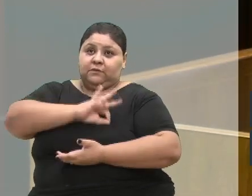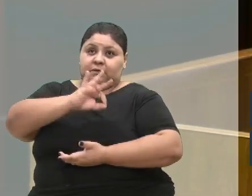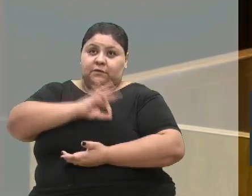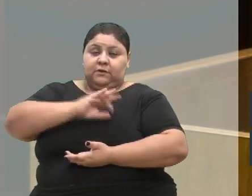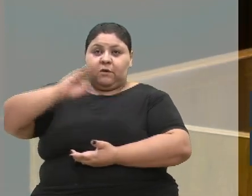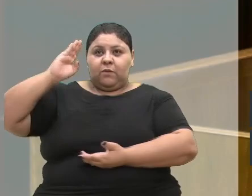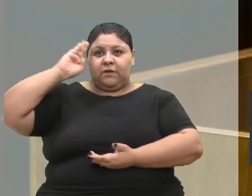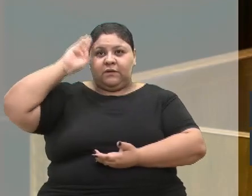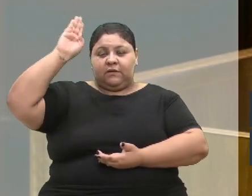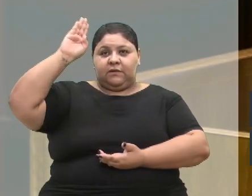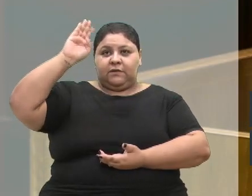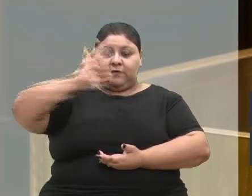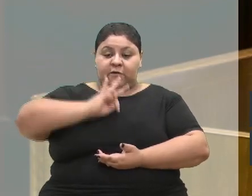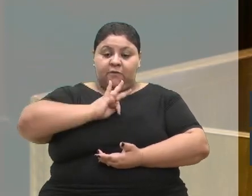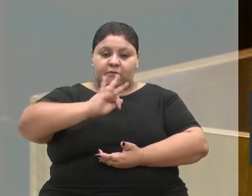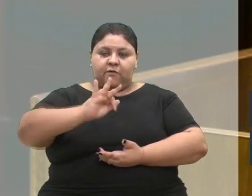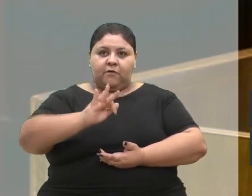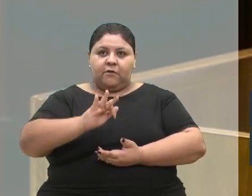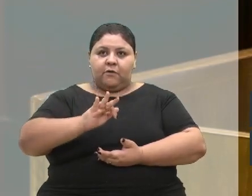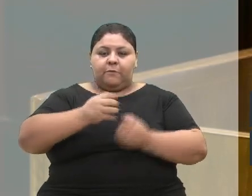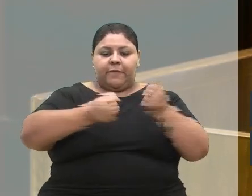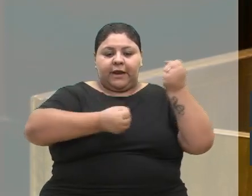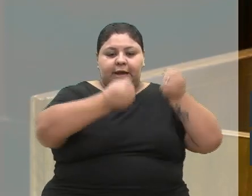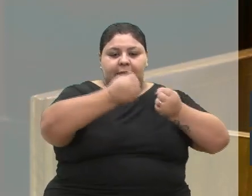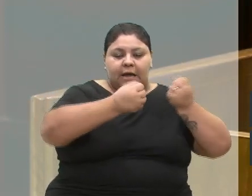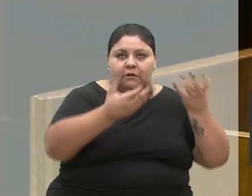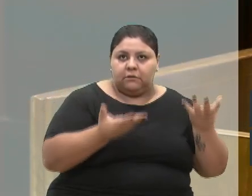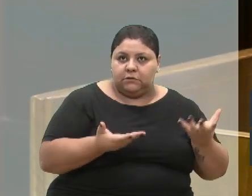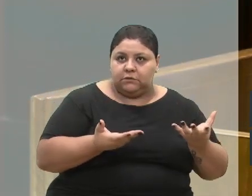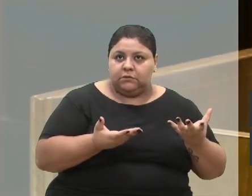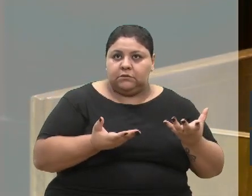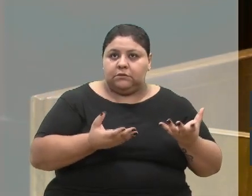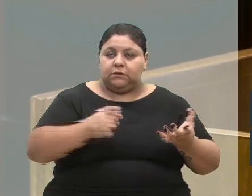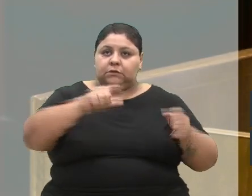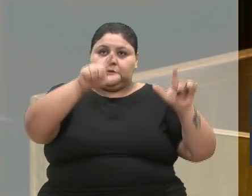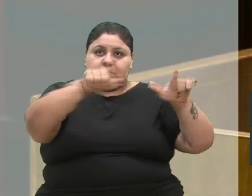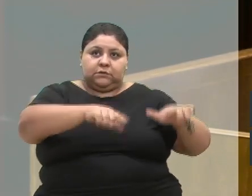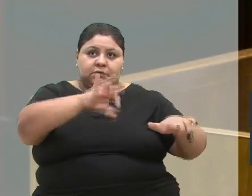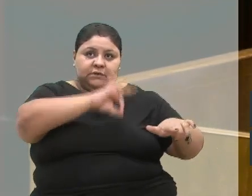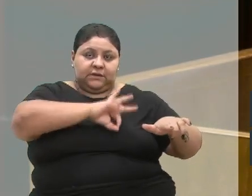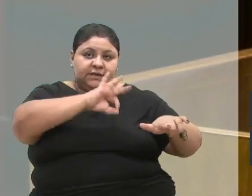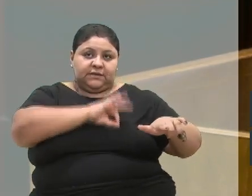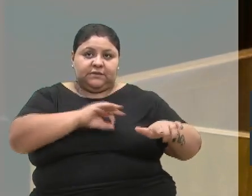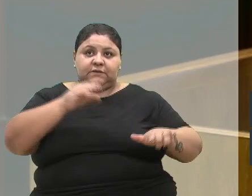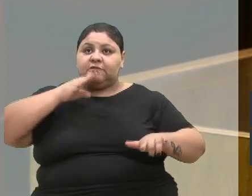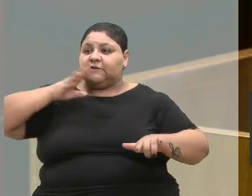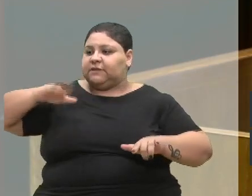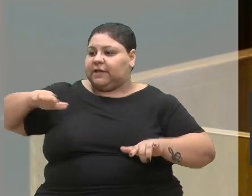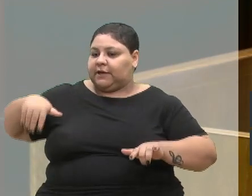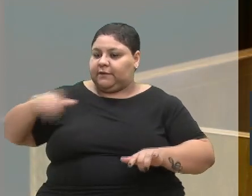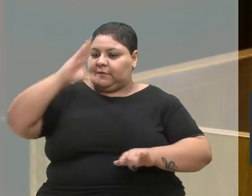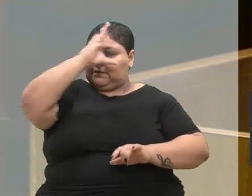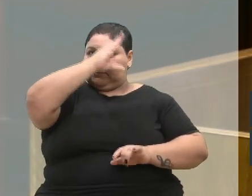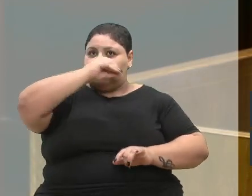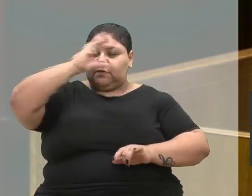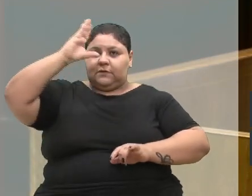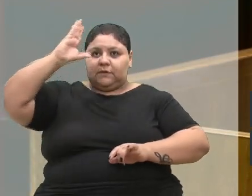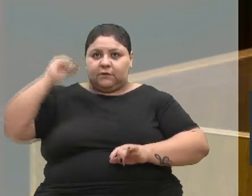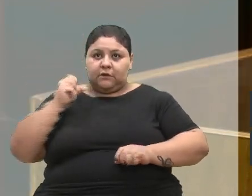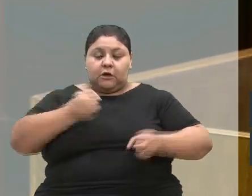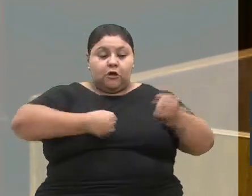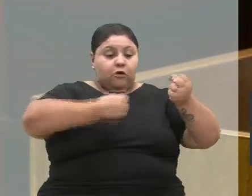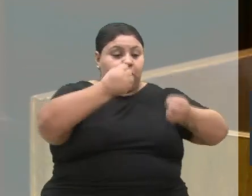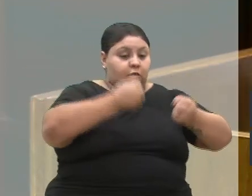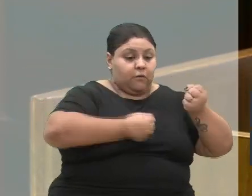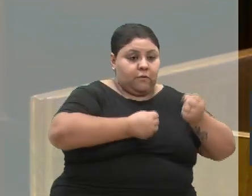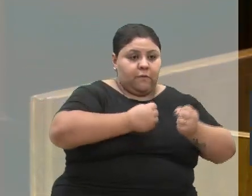Federal, né, para viaturas, para a Delegacia da Criança e Adolescente, para a Patrulha Maria da Penha, também